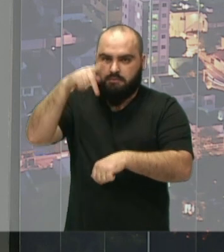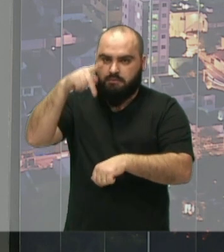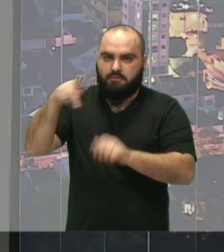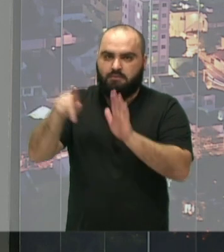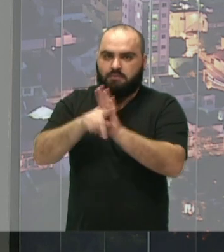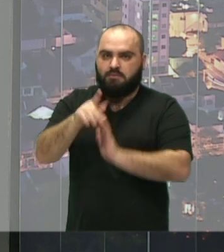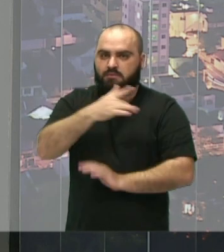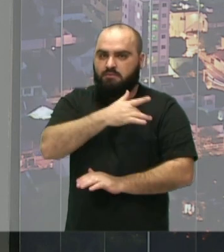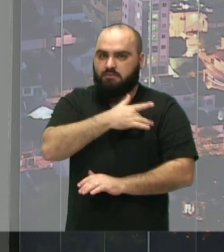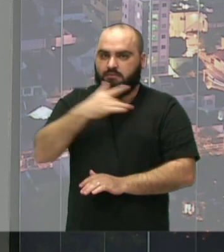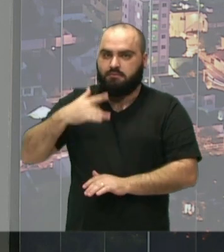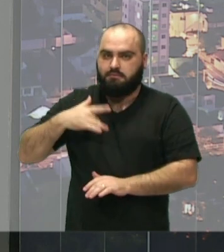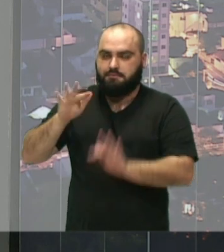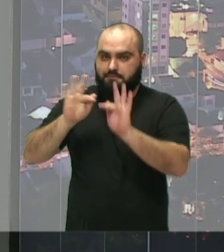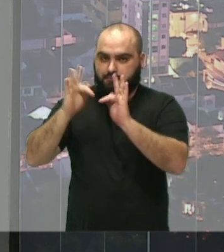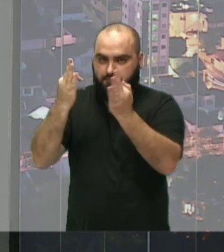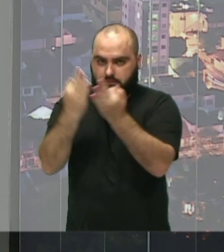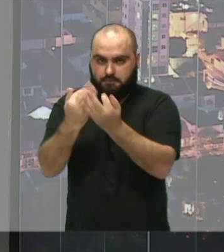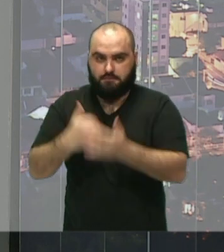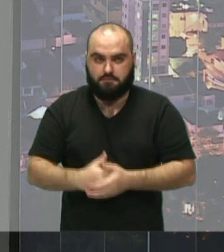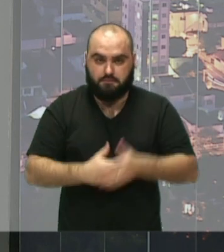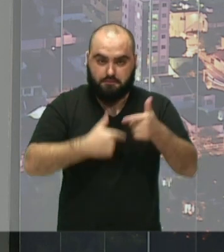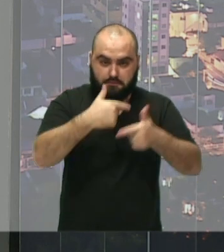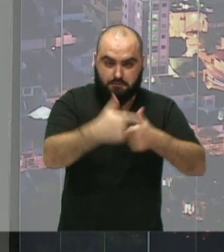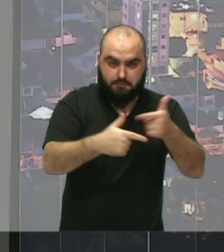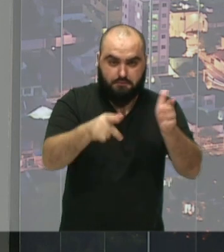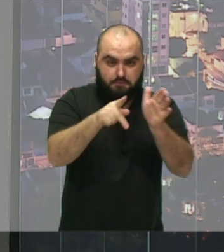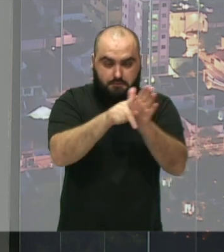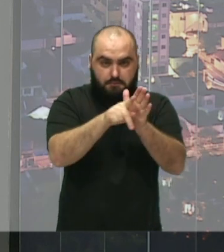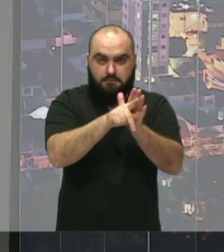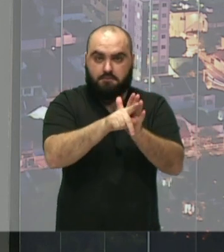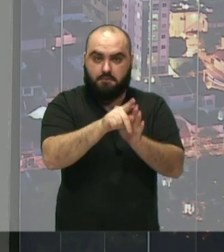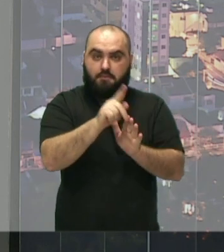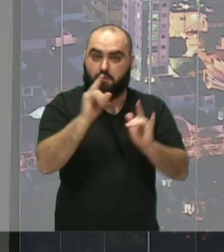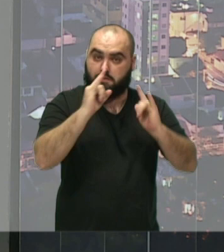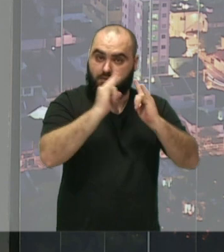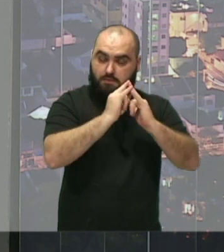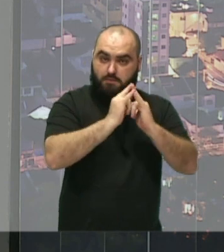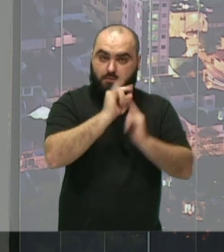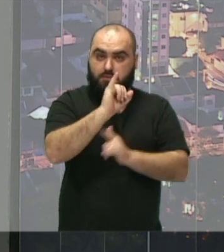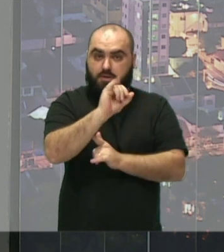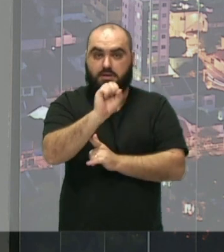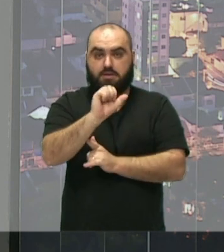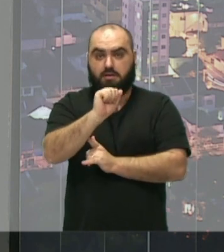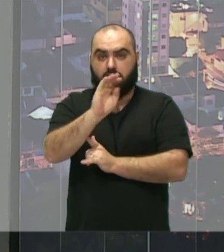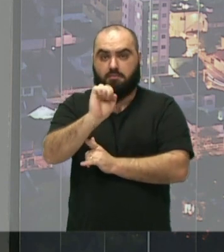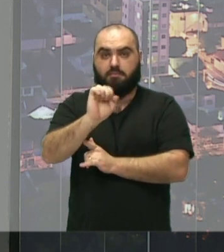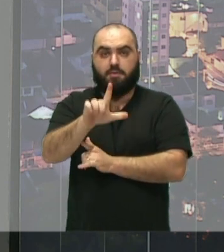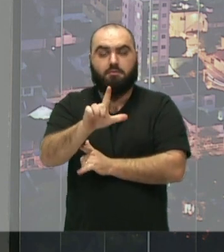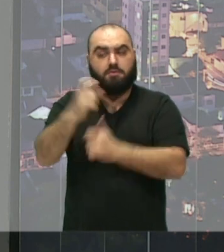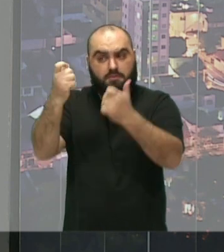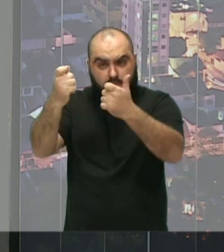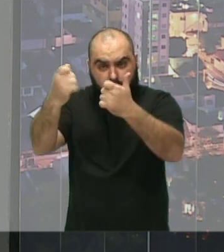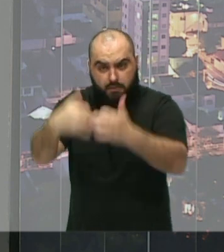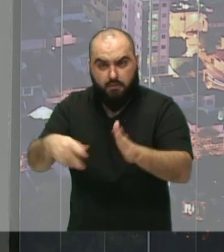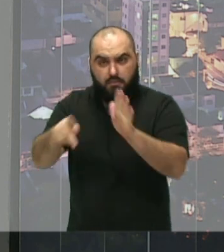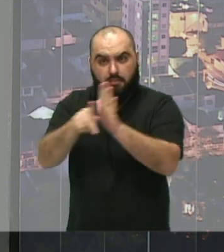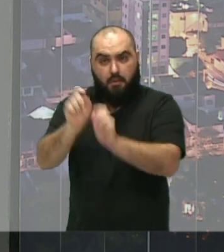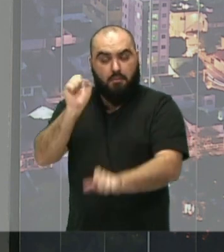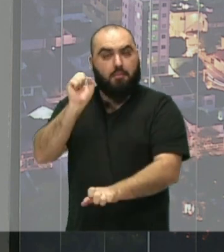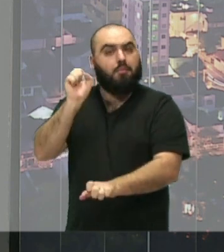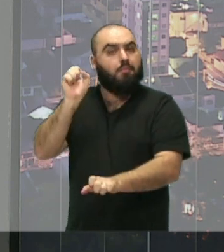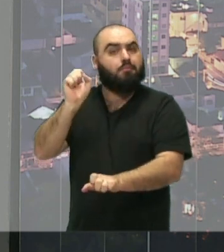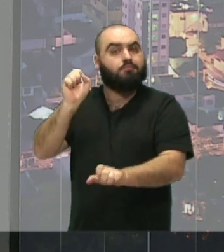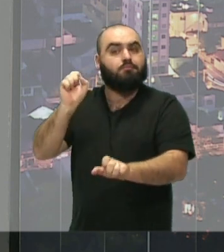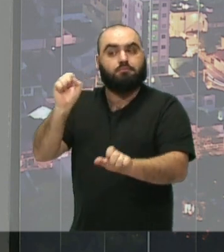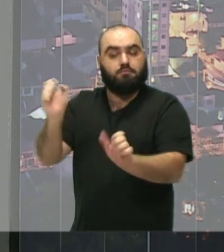e atuou no Instituto de Inclusão Social Isabel da Costa, onde desenvolveu estudos e pesquisas sobre as condições da população negra de Itajaí,